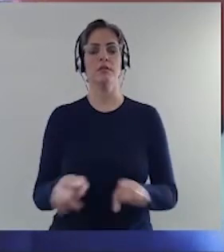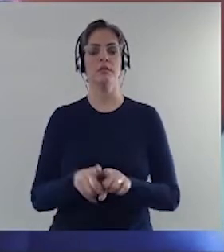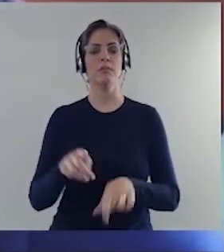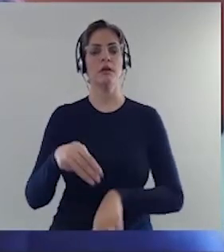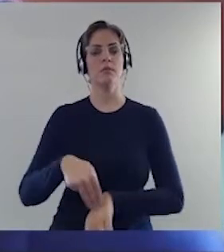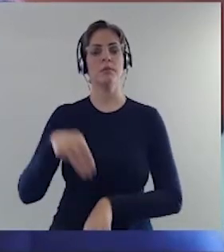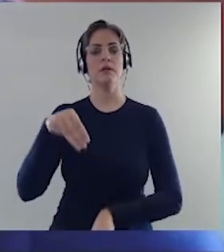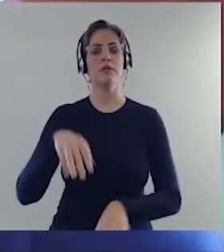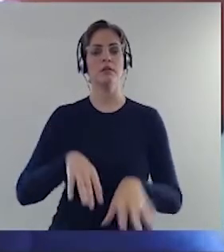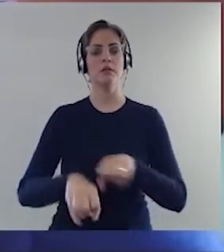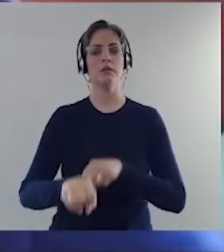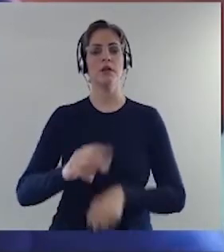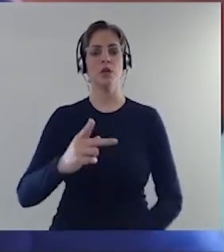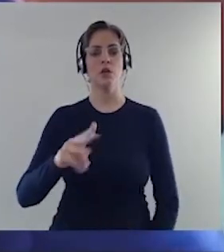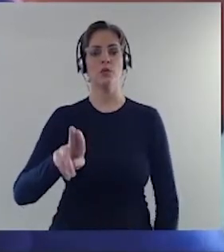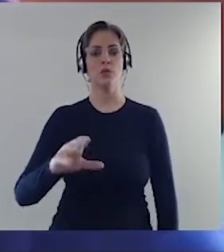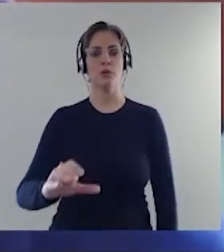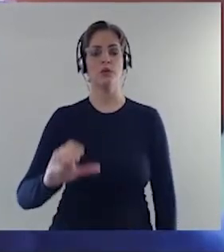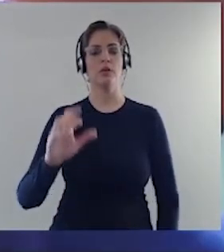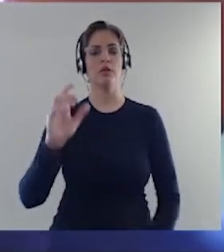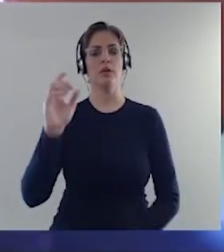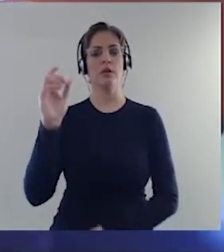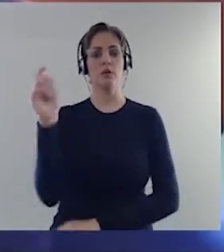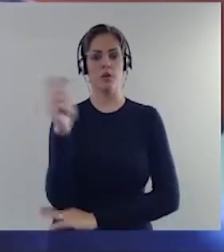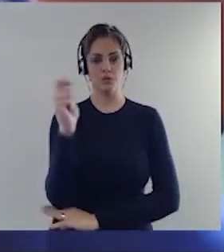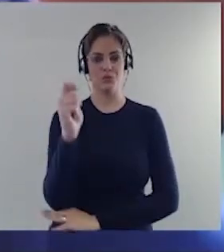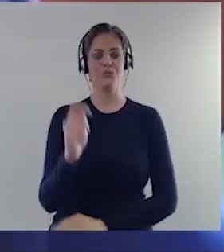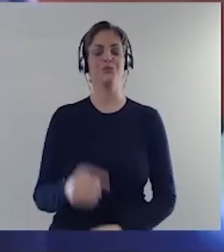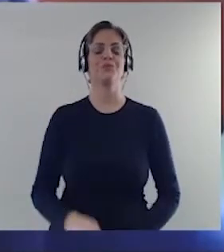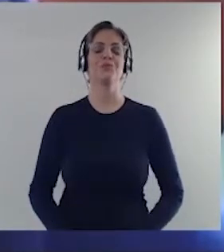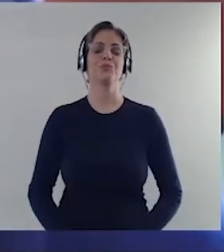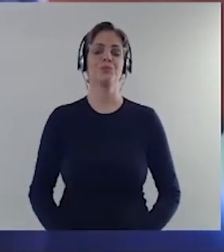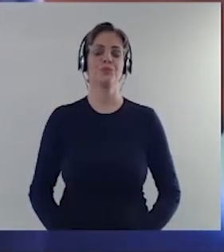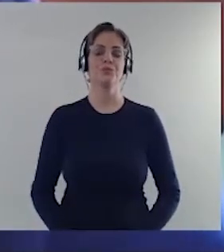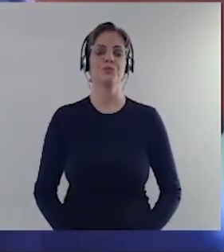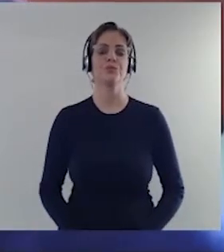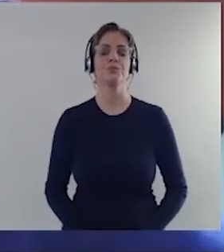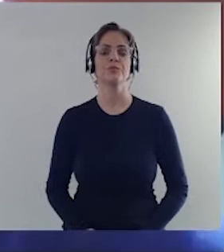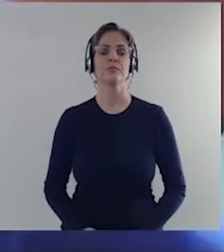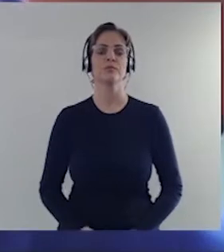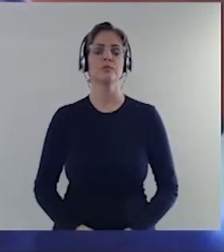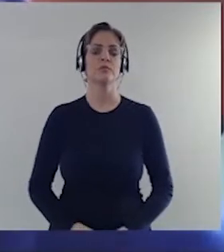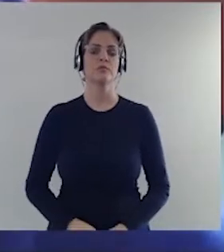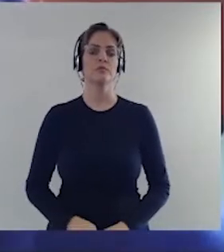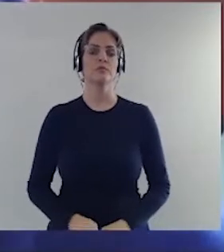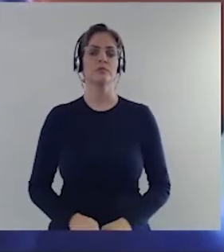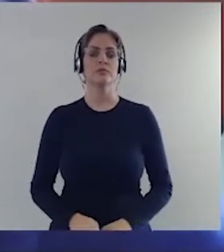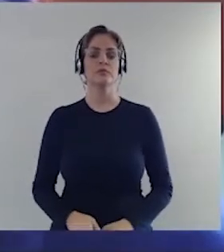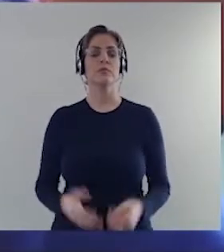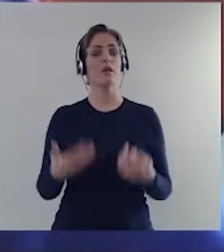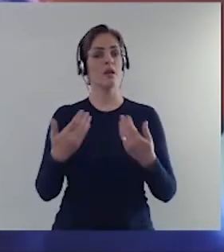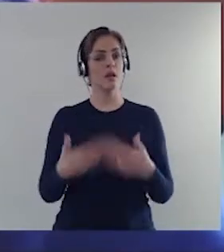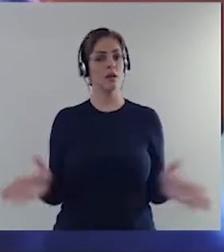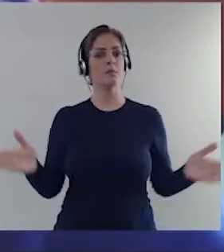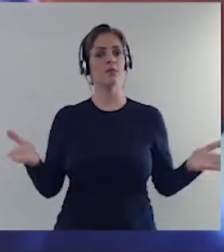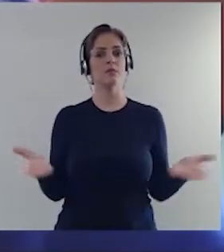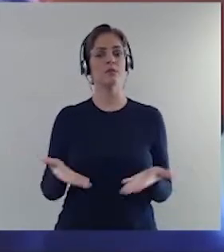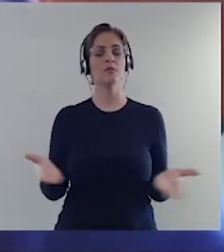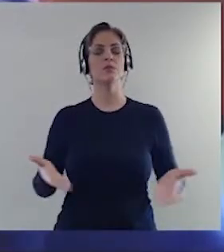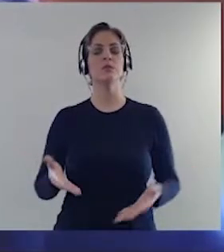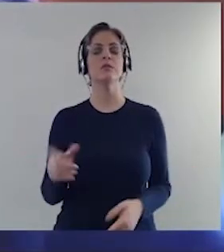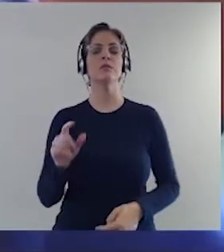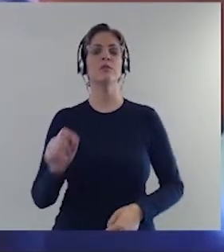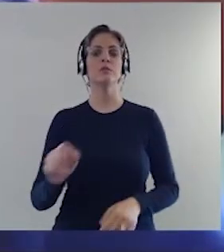mestre pela PUC do Rio Grande do Sul. A abertura deste painel também registra o lançamento